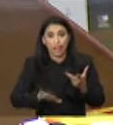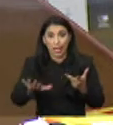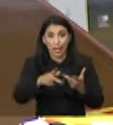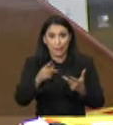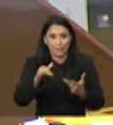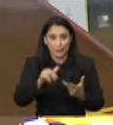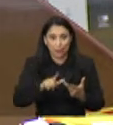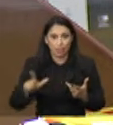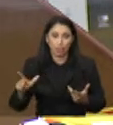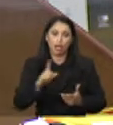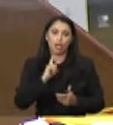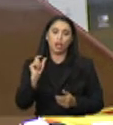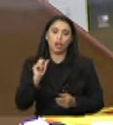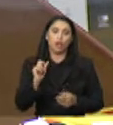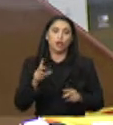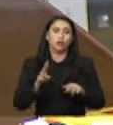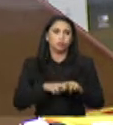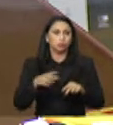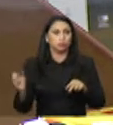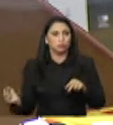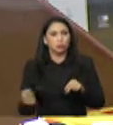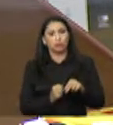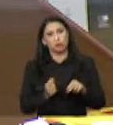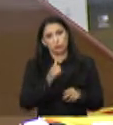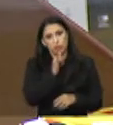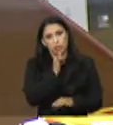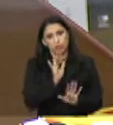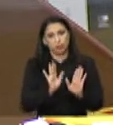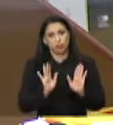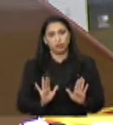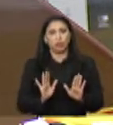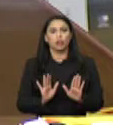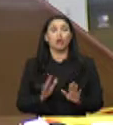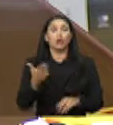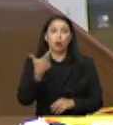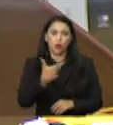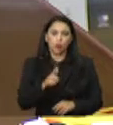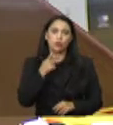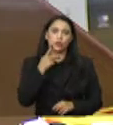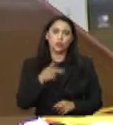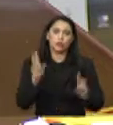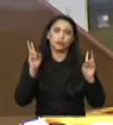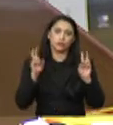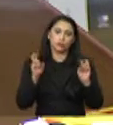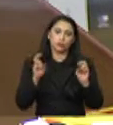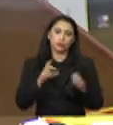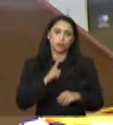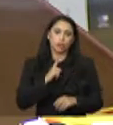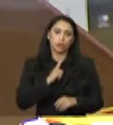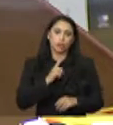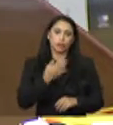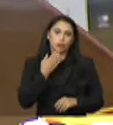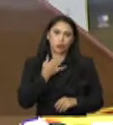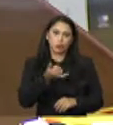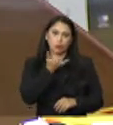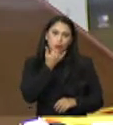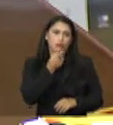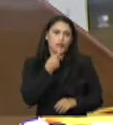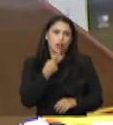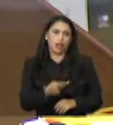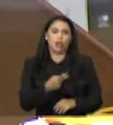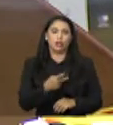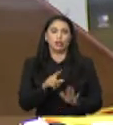penal com uma como a pena privativa de liberdade por exemplo volto a insistir que não me convence com a devida vênia o